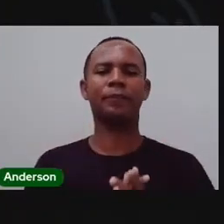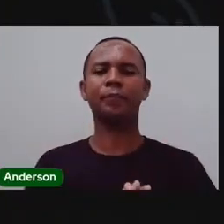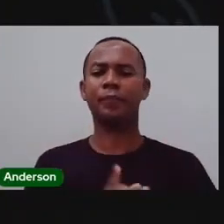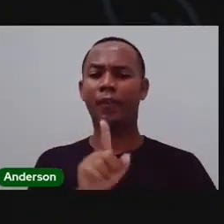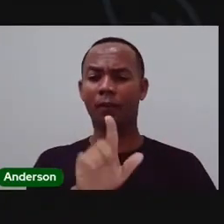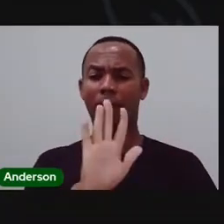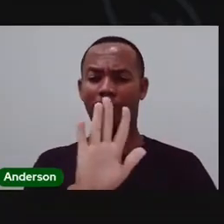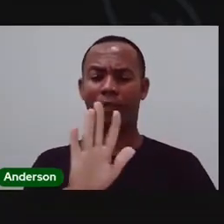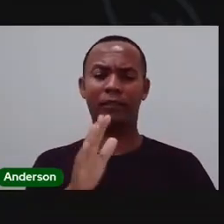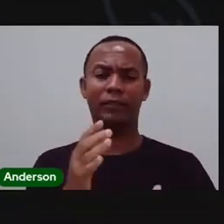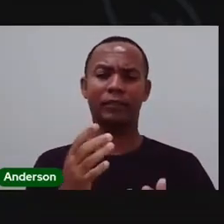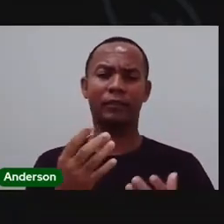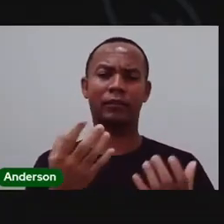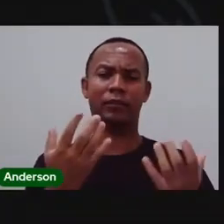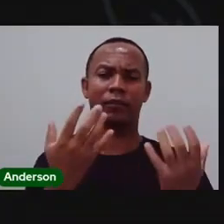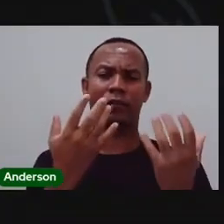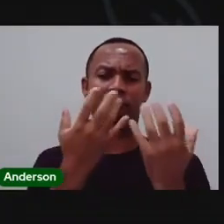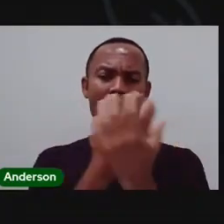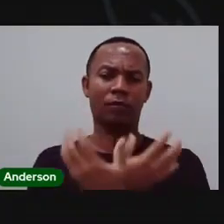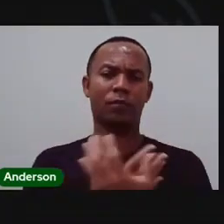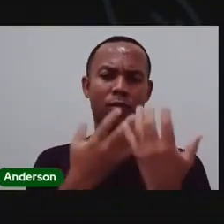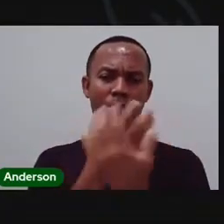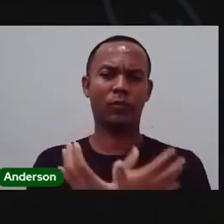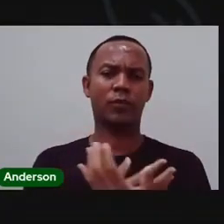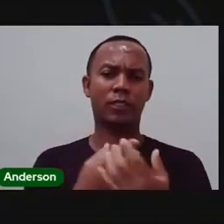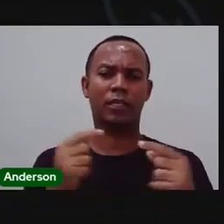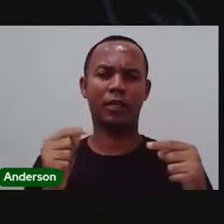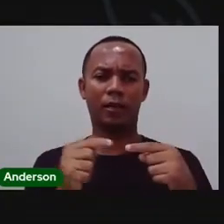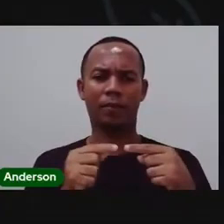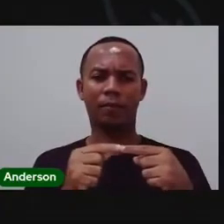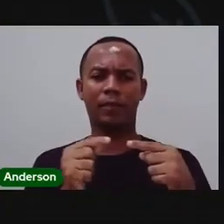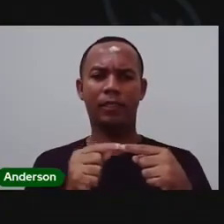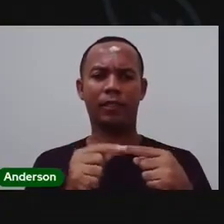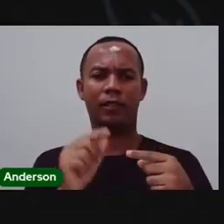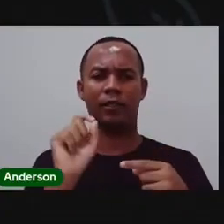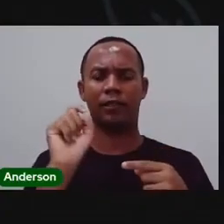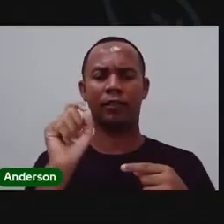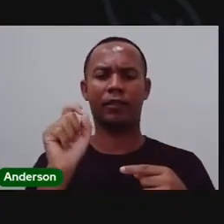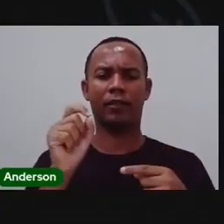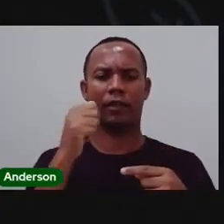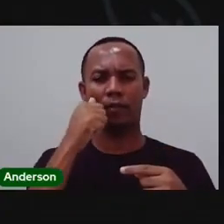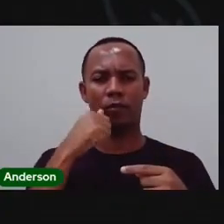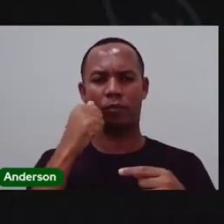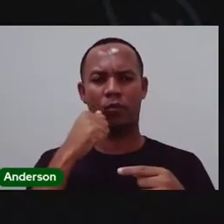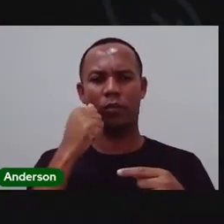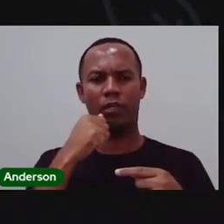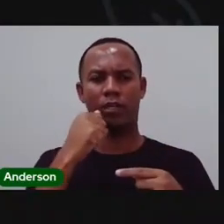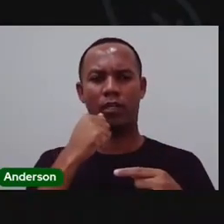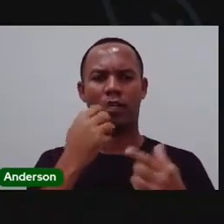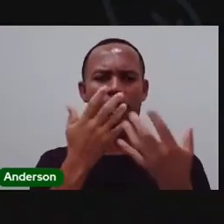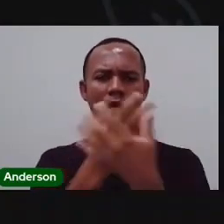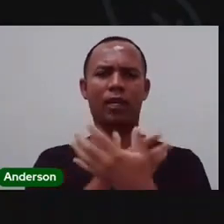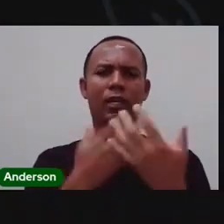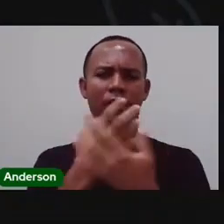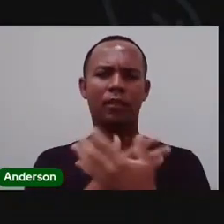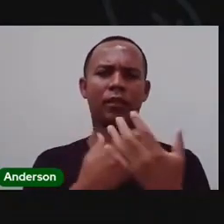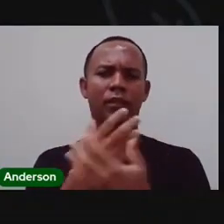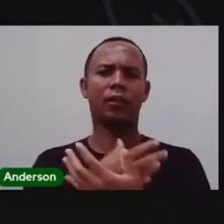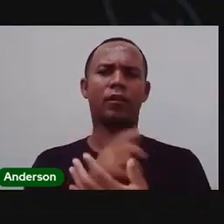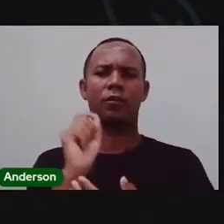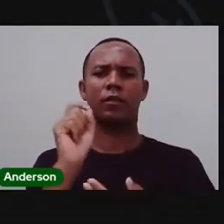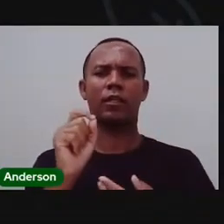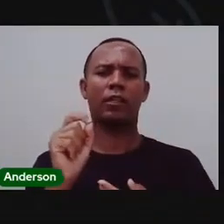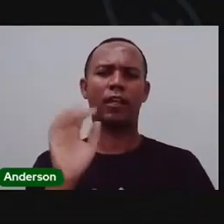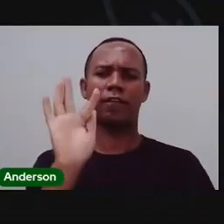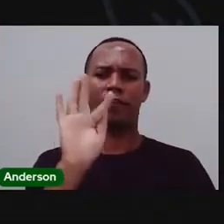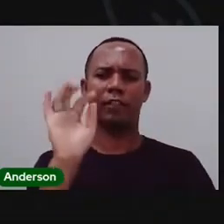inteiro, fez essa música, na verdade, dedicada, ela canta essa música dedicada à Feira de Santana, para vocês compreenderem também